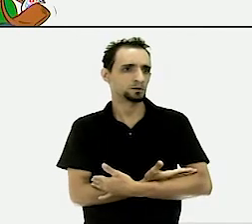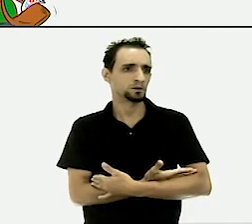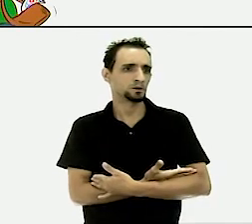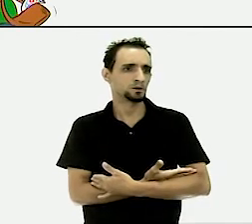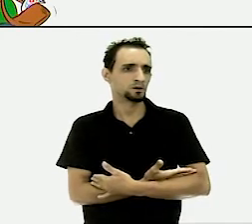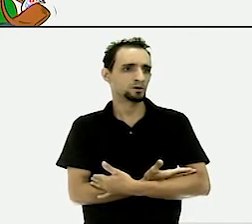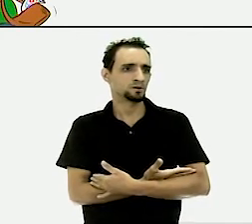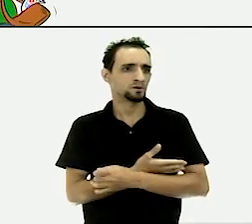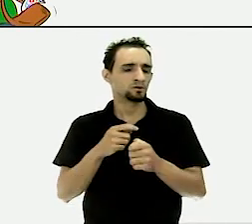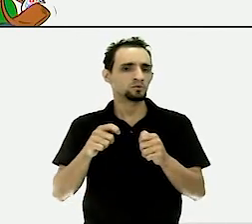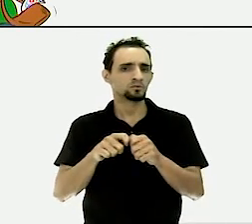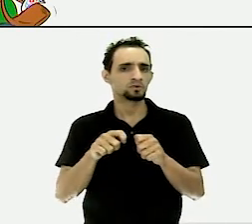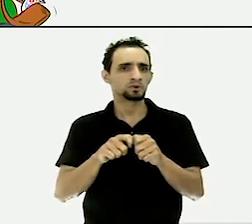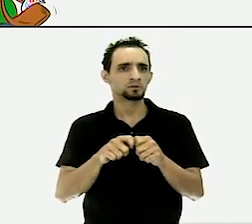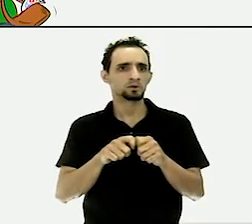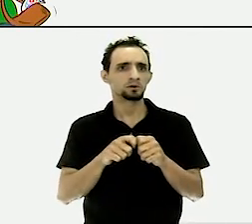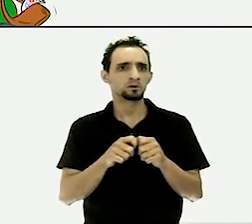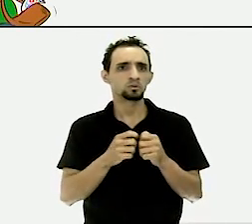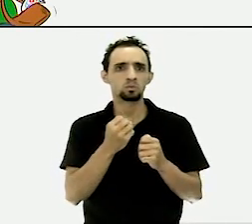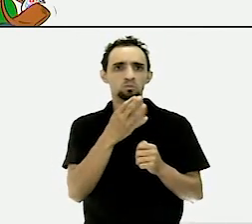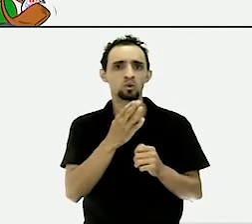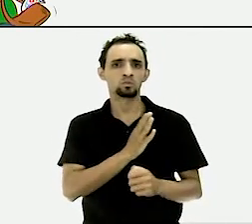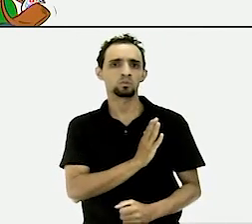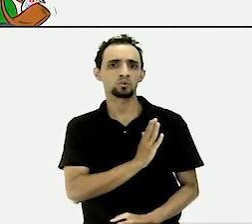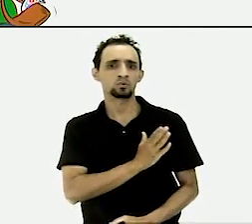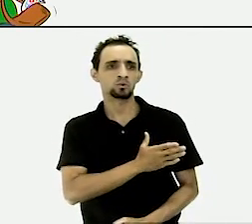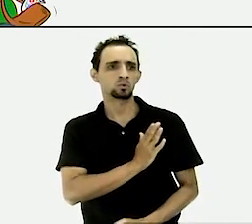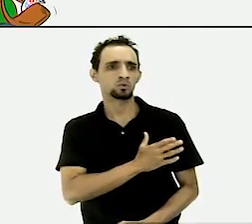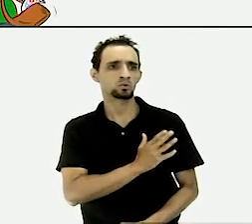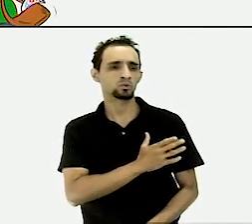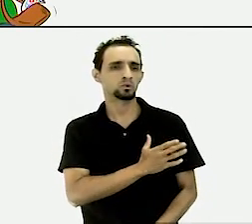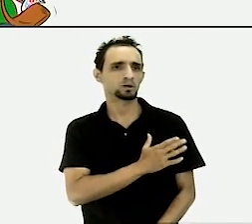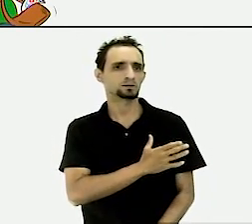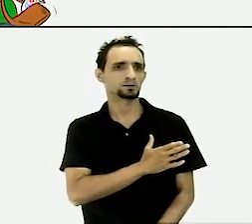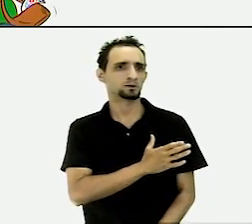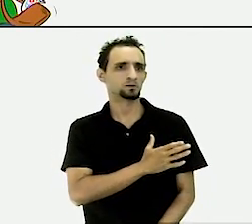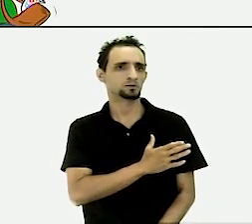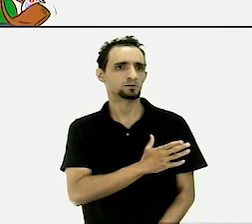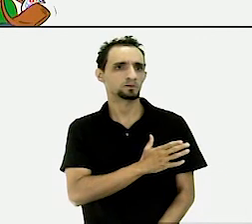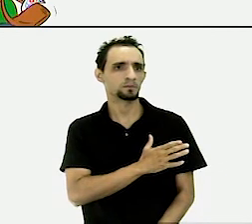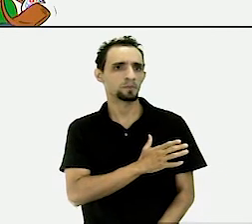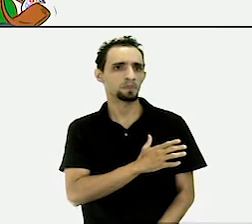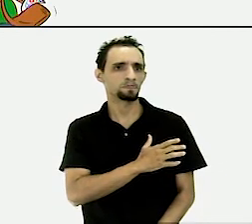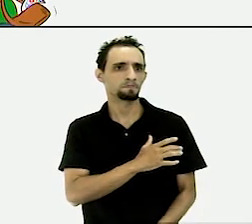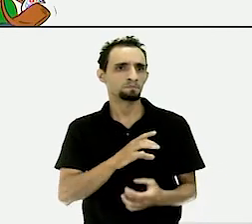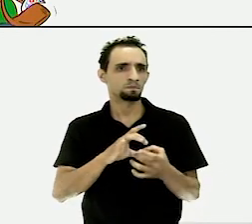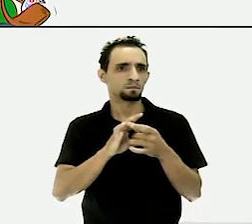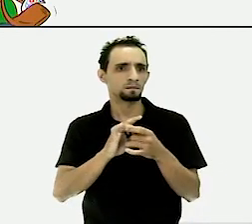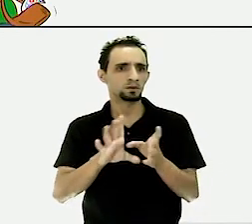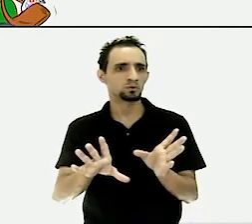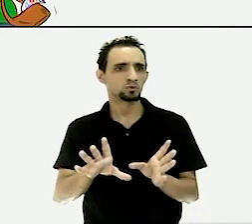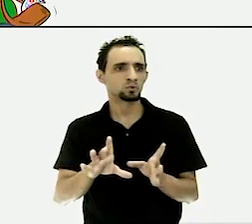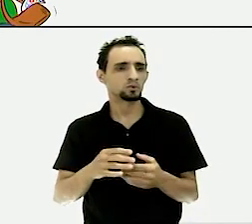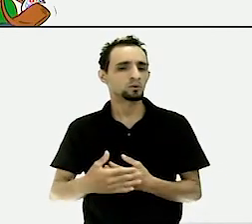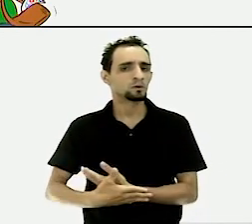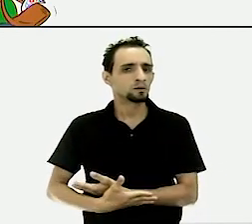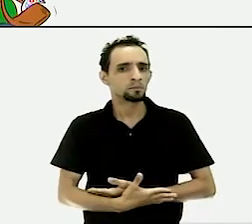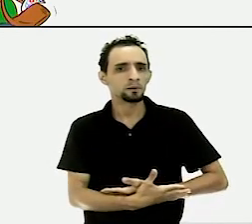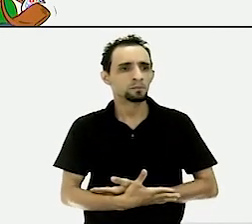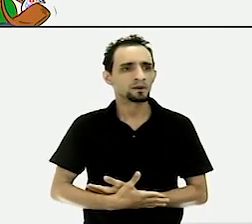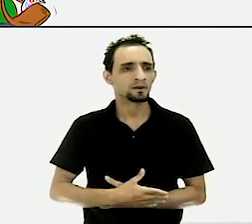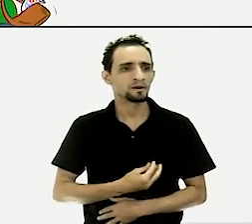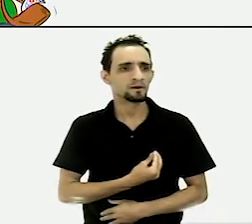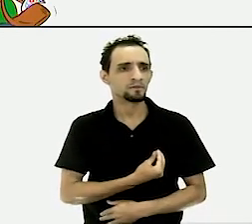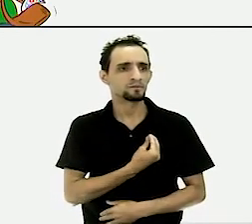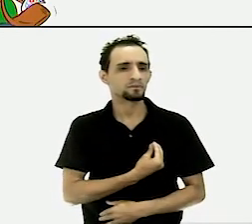Corpo de Bombeiros e o pessoal da urgência e emergência, bate o desespero e a pessoa, ao invés de ajudar, está prejudicando ali a criança.